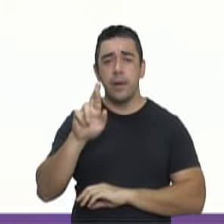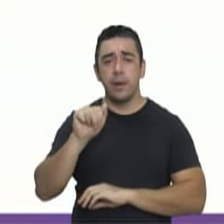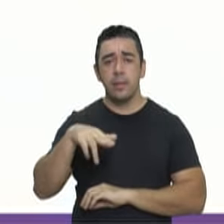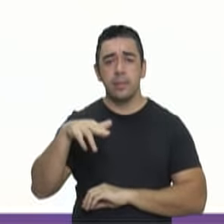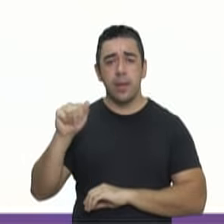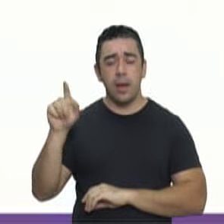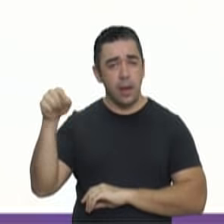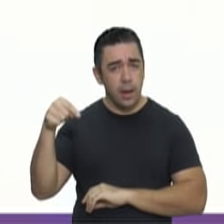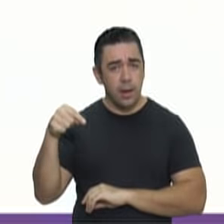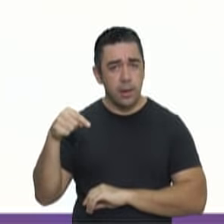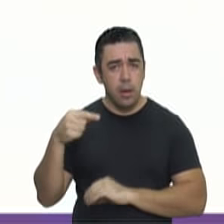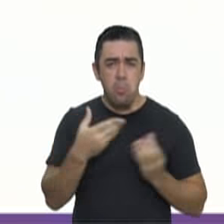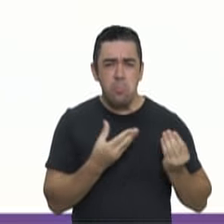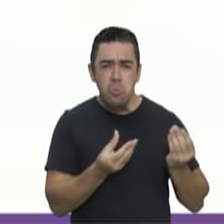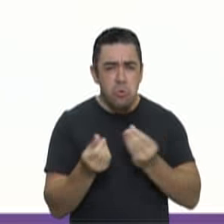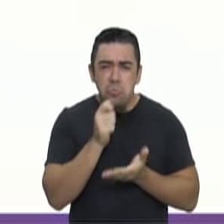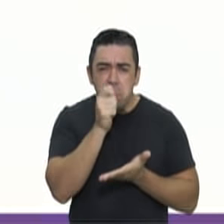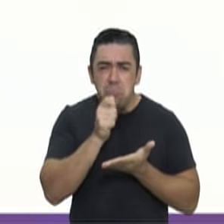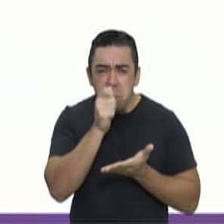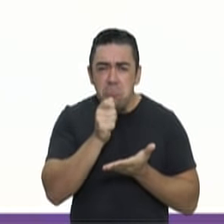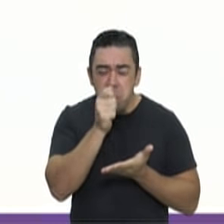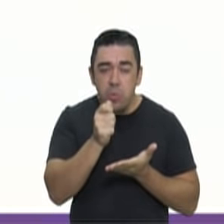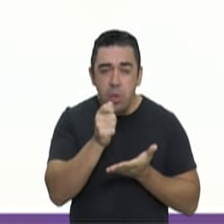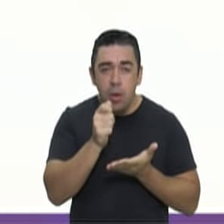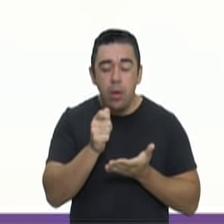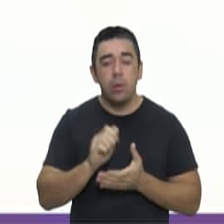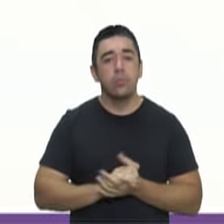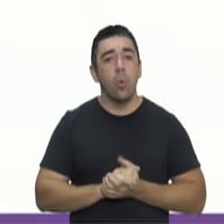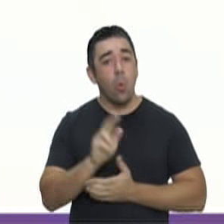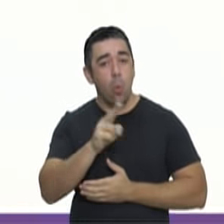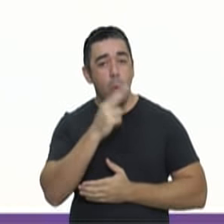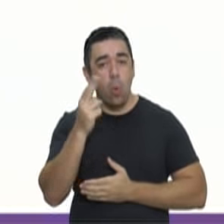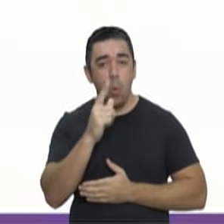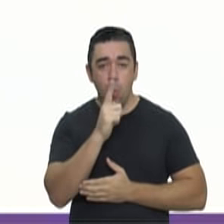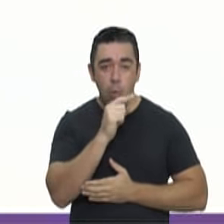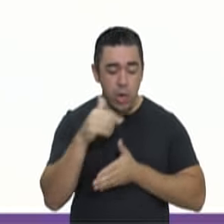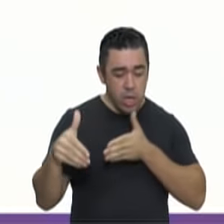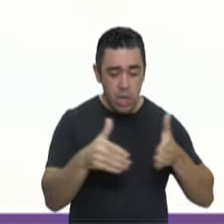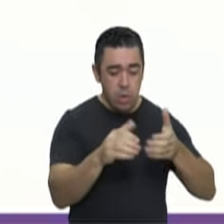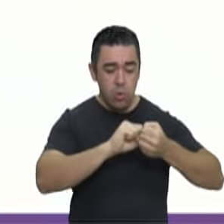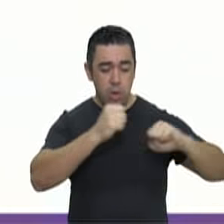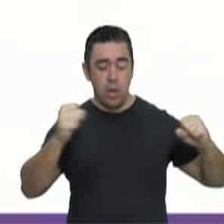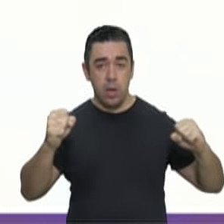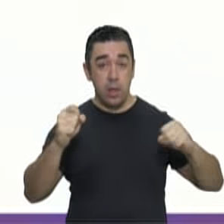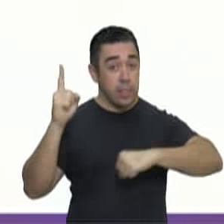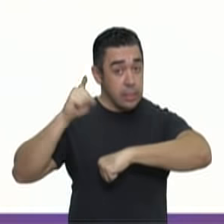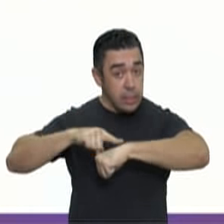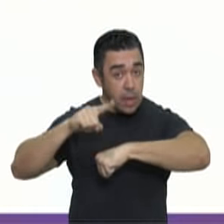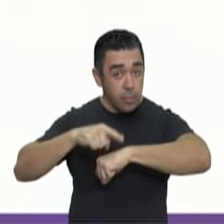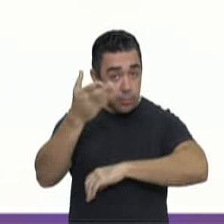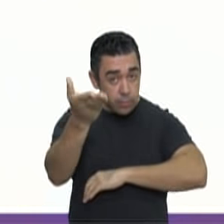Alternativa A, muito pinhão. Alternativa B, grande rio. Tempo na tela para você.